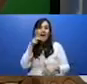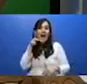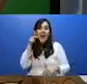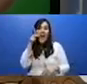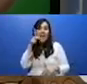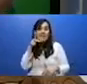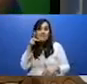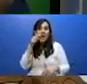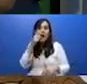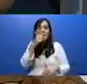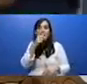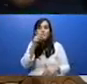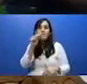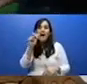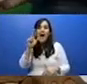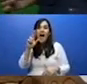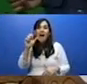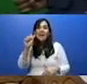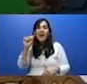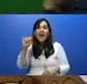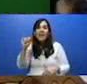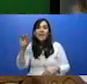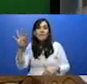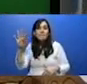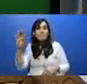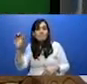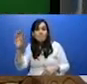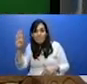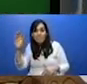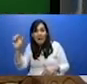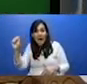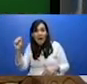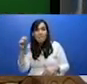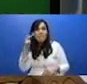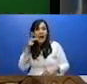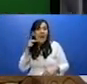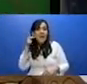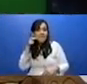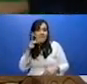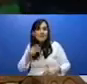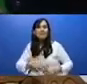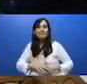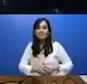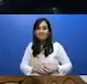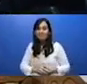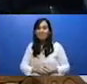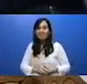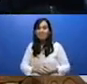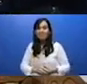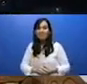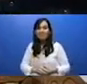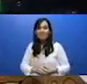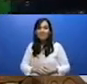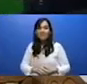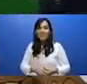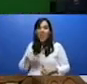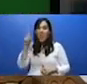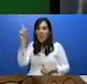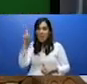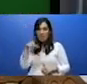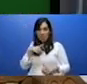Paraíba. É o chamado Vale dos Dinossauros, tá, crianças? Aqui mostra a trilha de